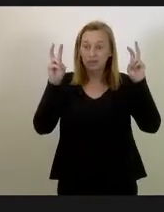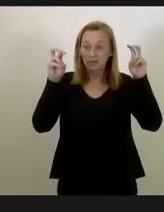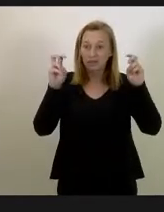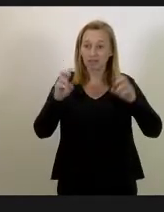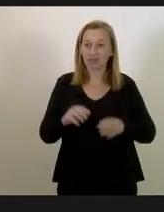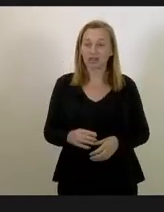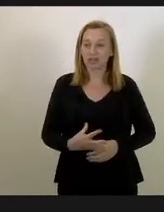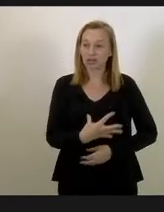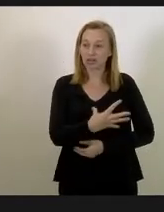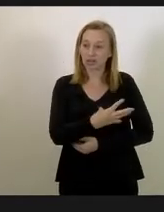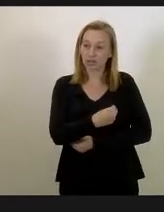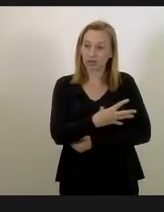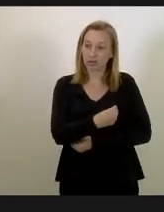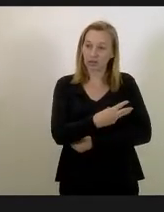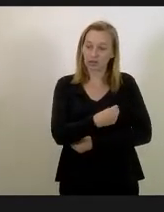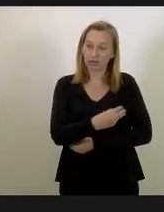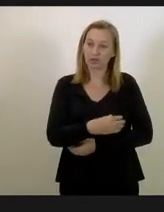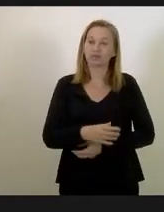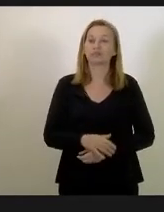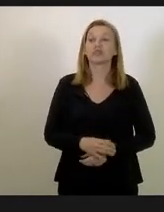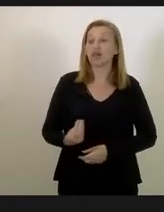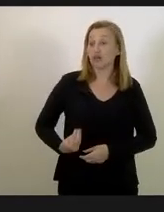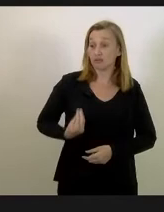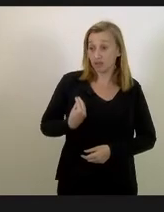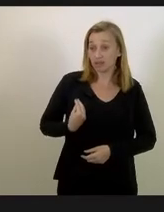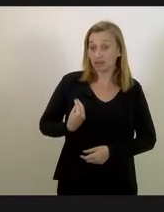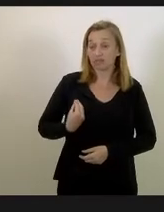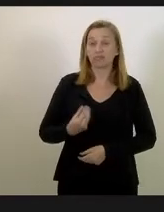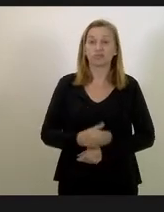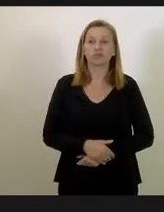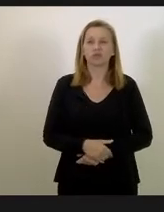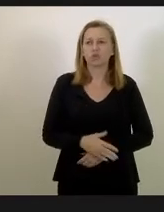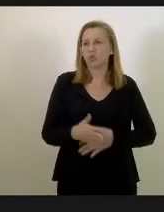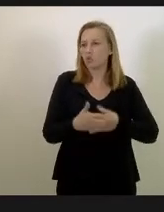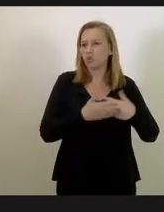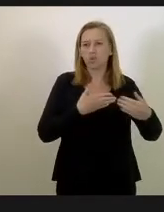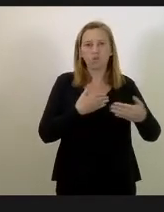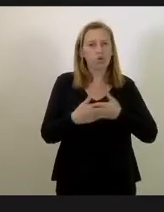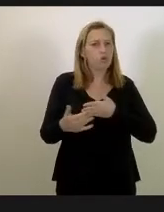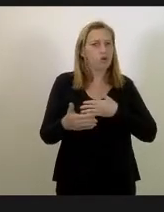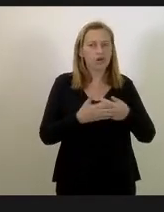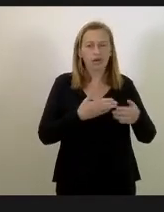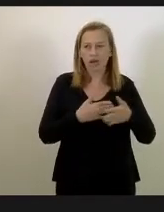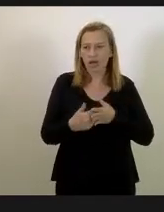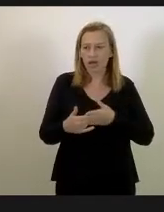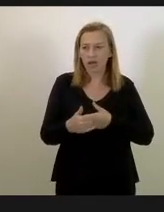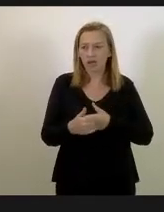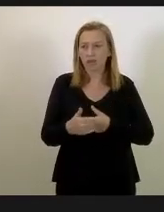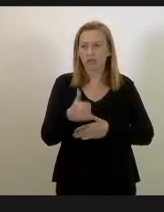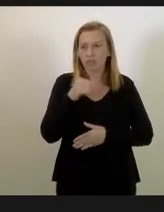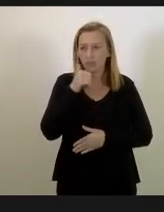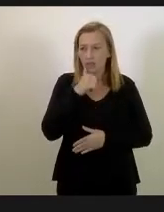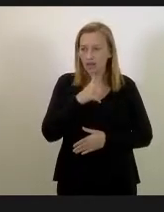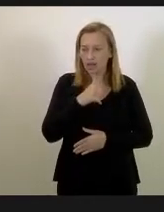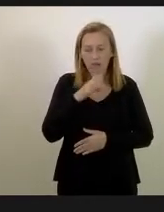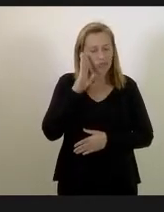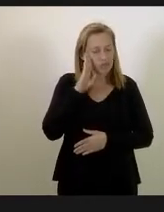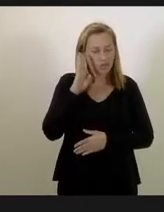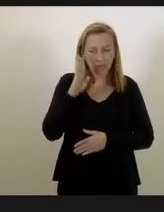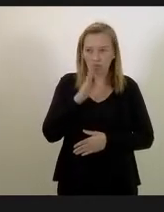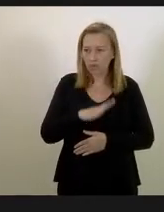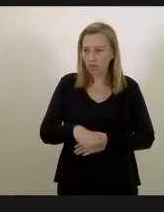aleitamento materno né na vida de qualquer um é fundamental para as